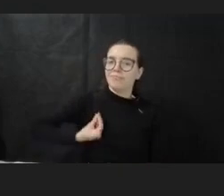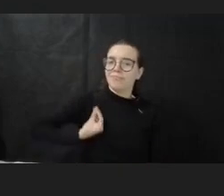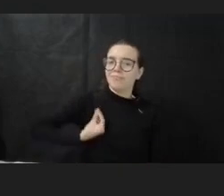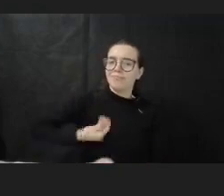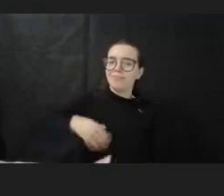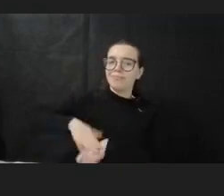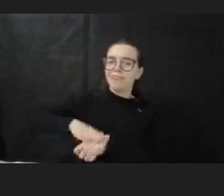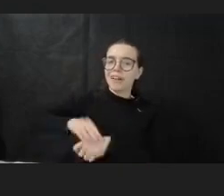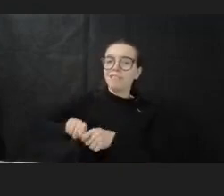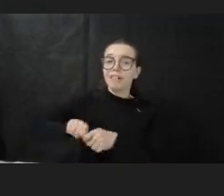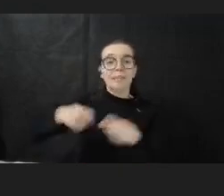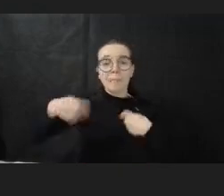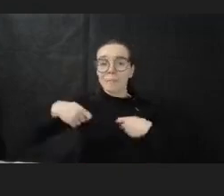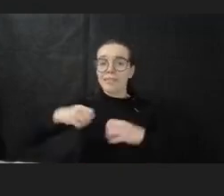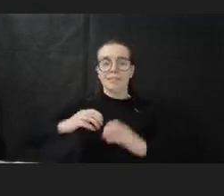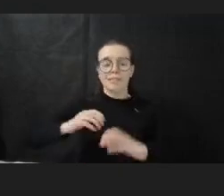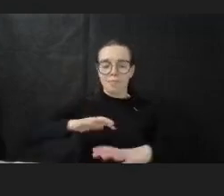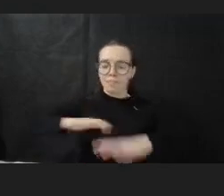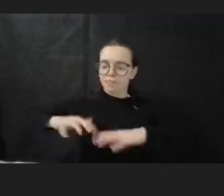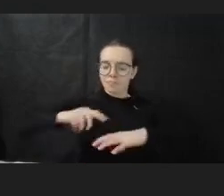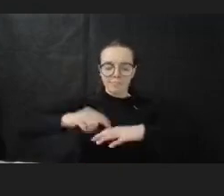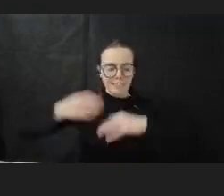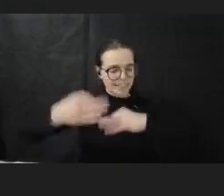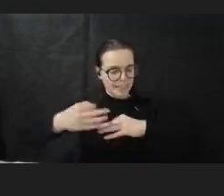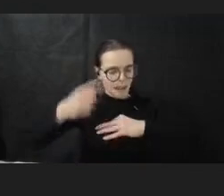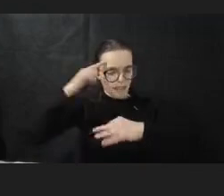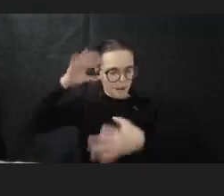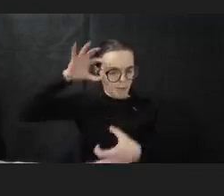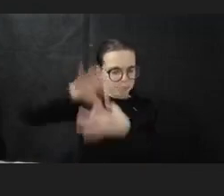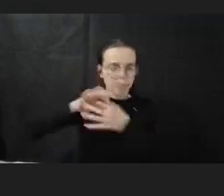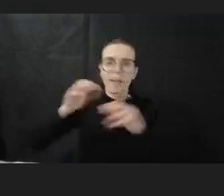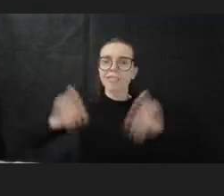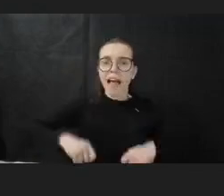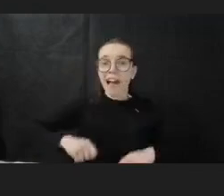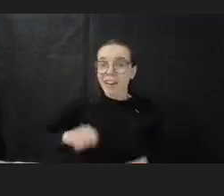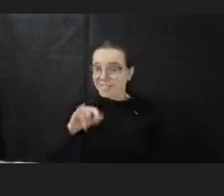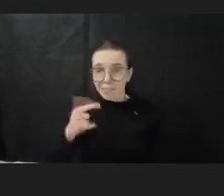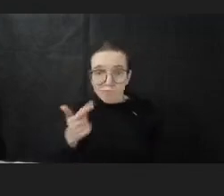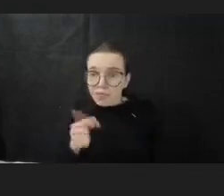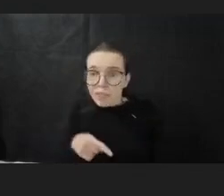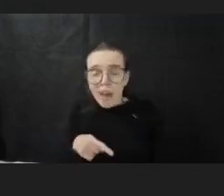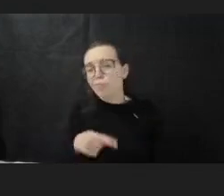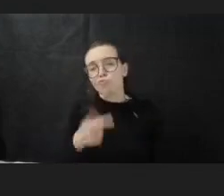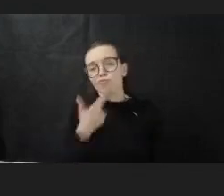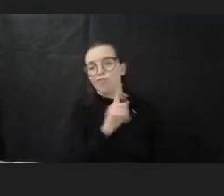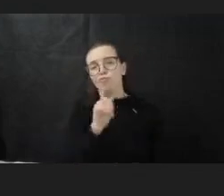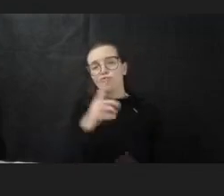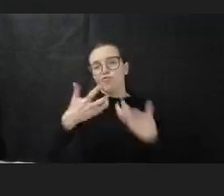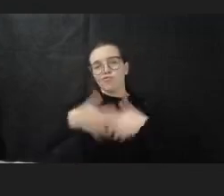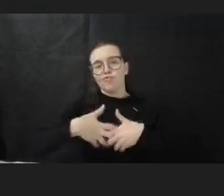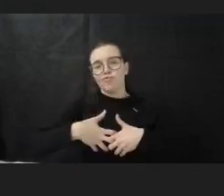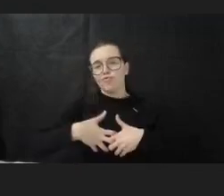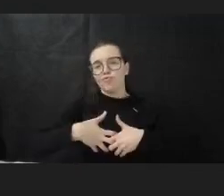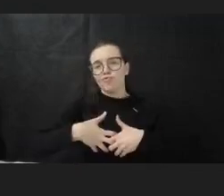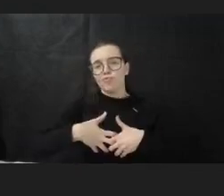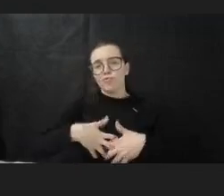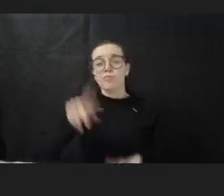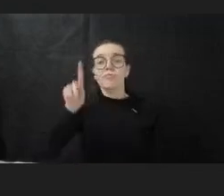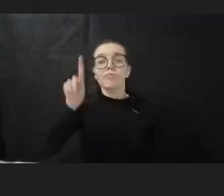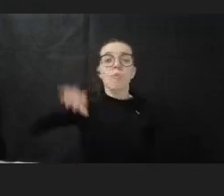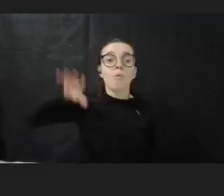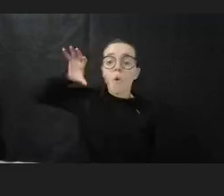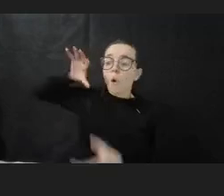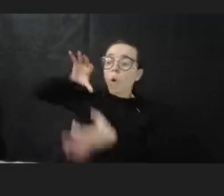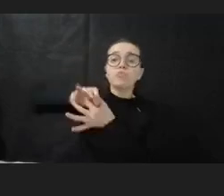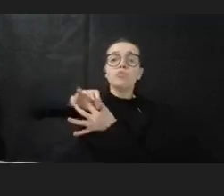Tem que ter coordenação motora para fazer isso. Se não tiver, não tem, não funciona. E é um conjunto de sistemas para